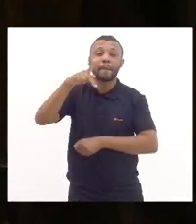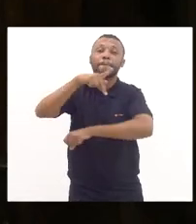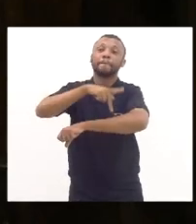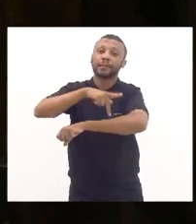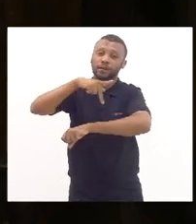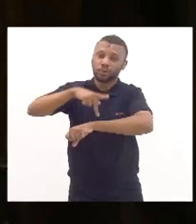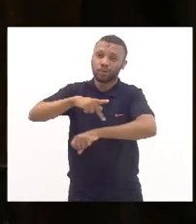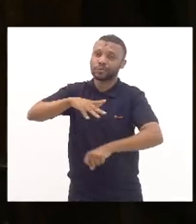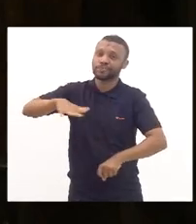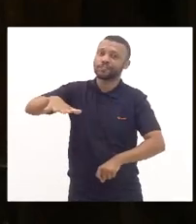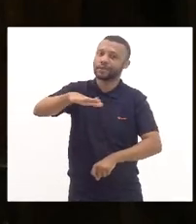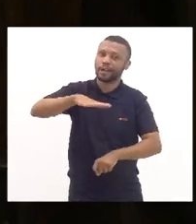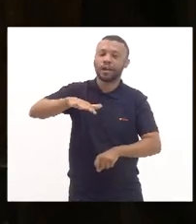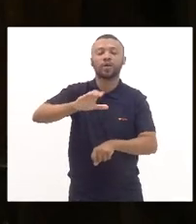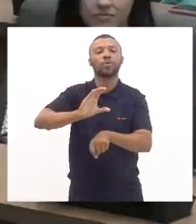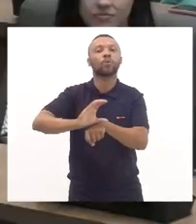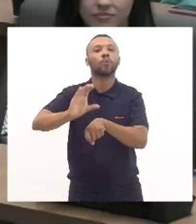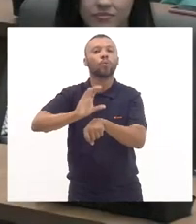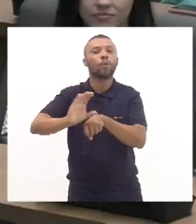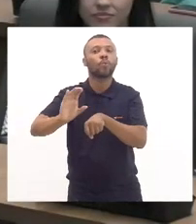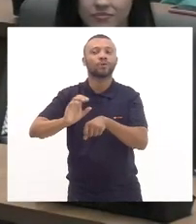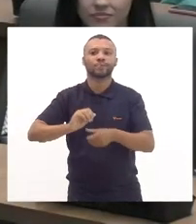pedagógica do curso